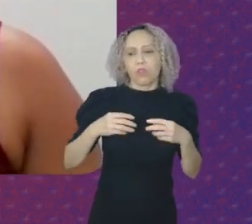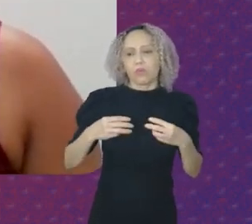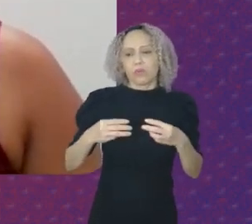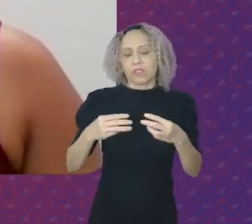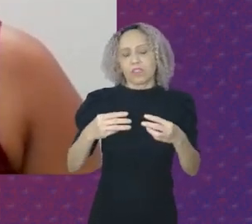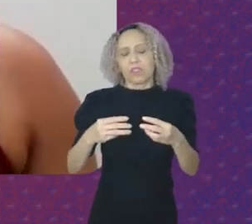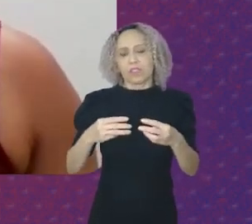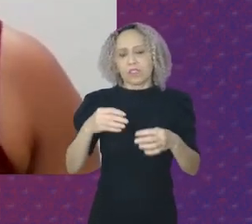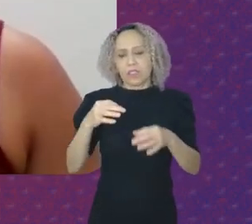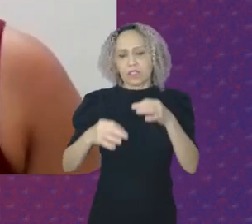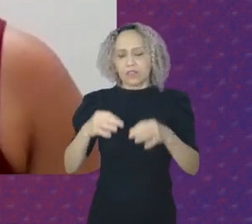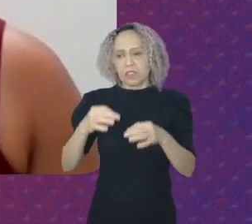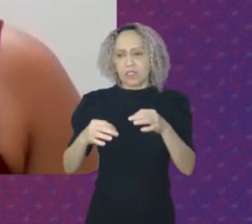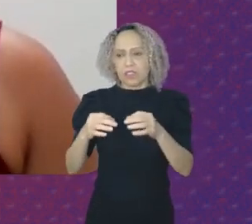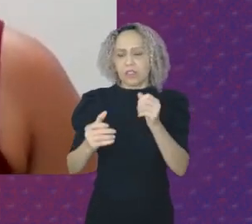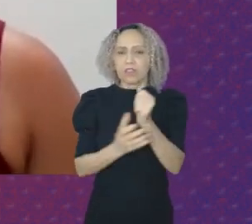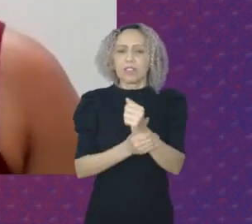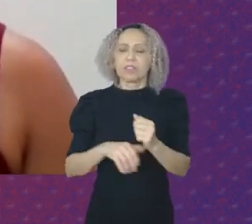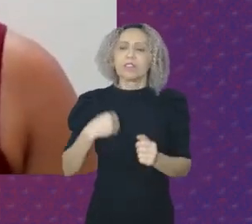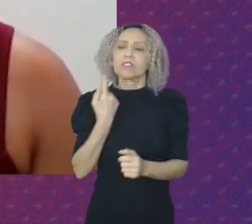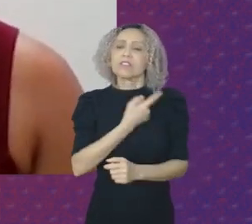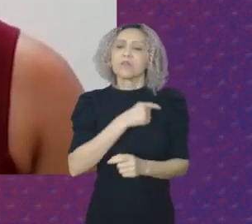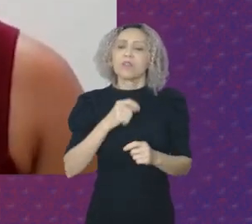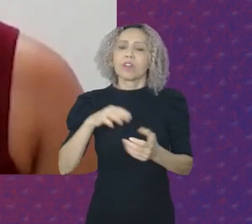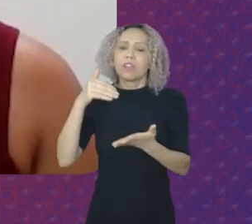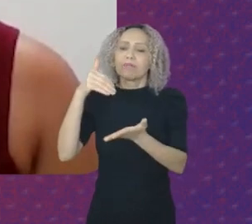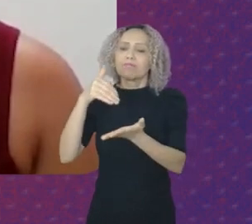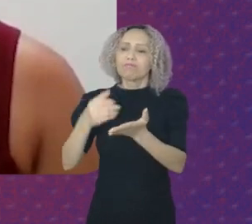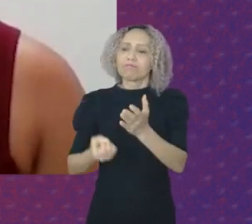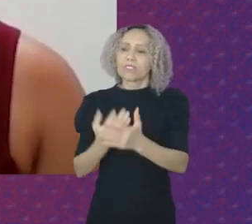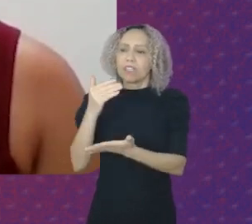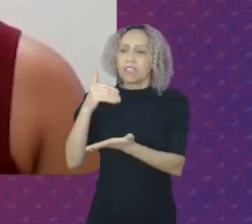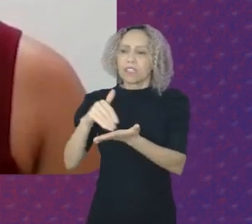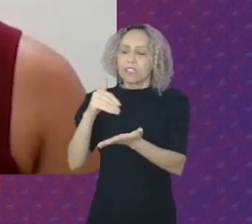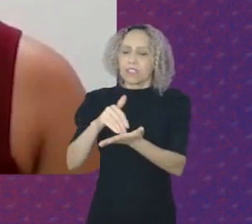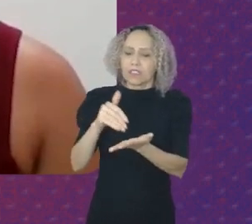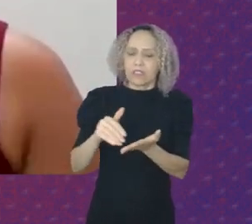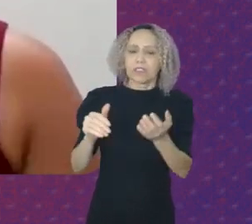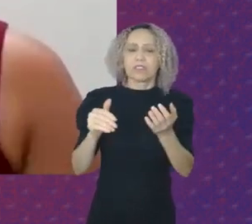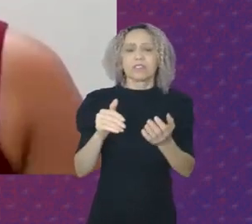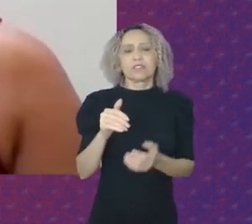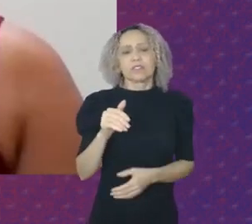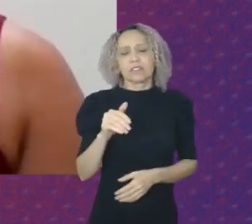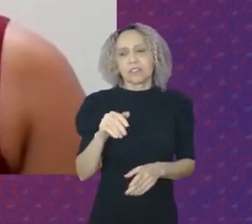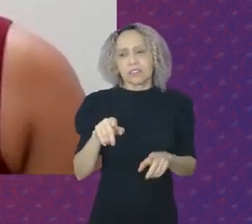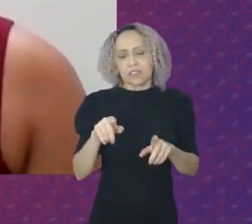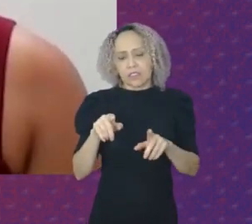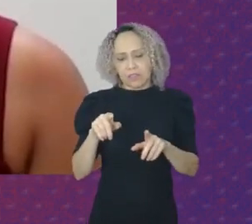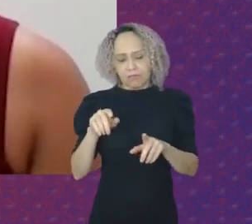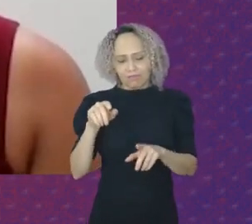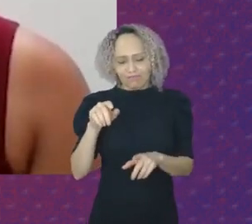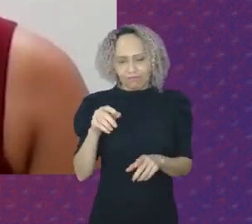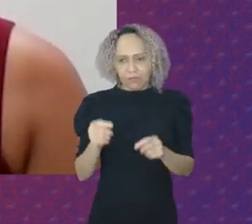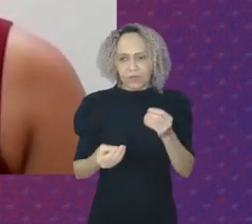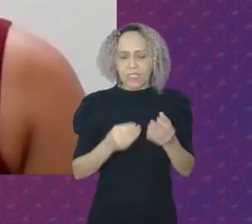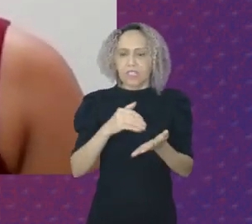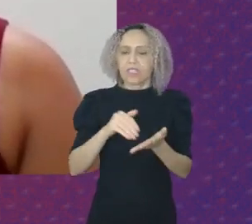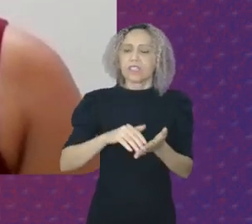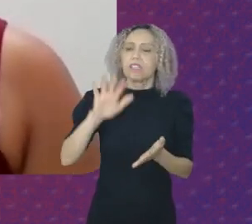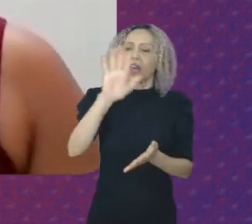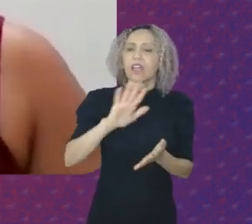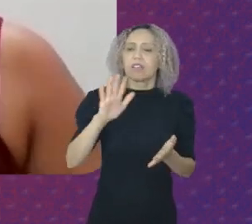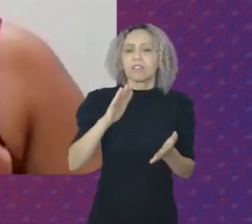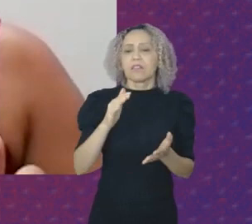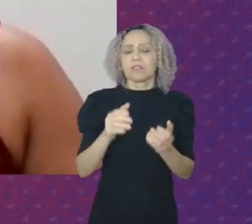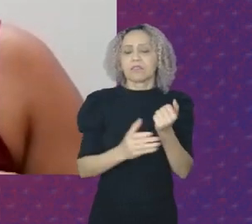gente está nessa perspectiva das secretarias, seja a de Nacional de Segurança Pública, quanto a Secretaria Nacional de Políticas